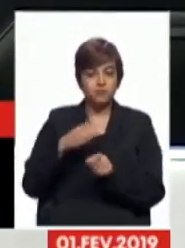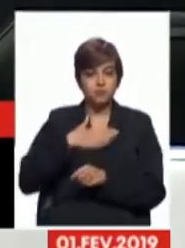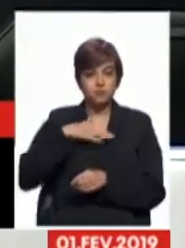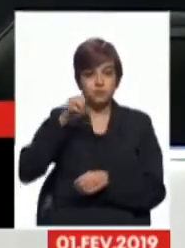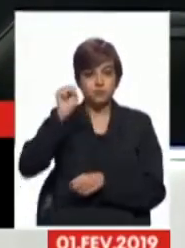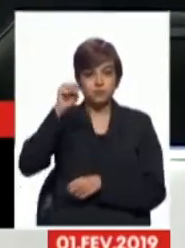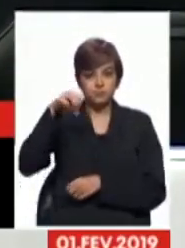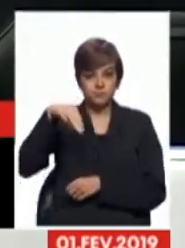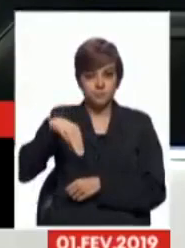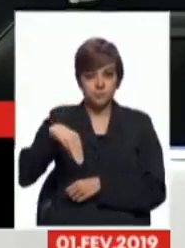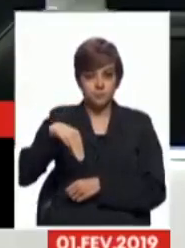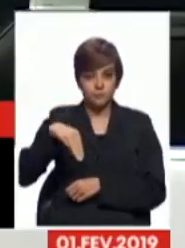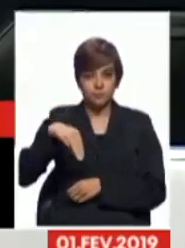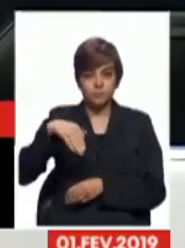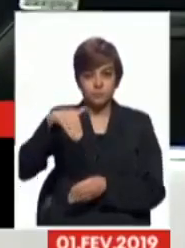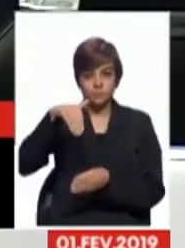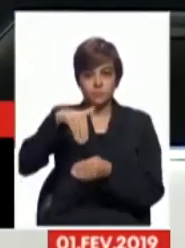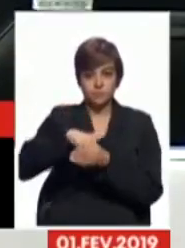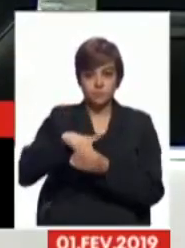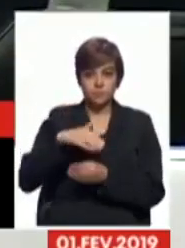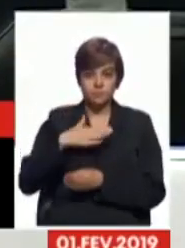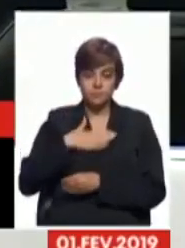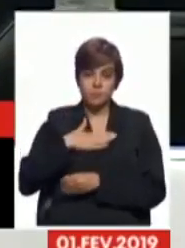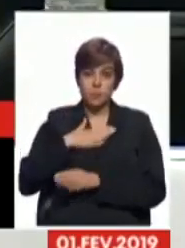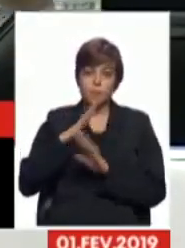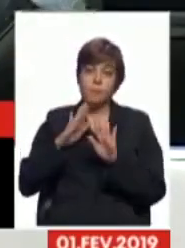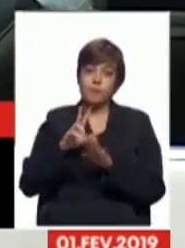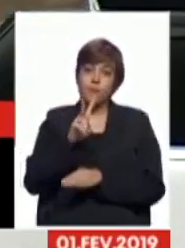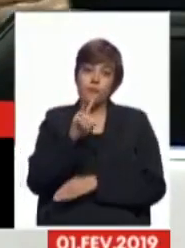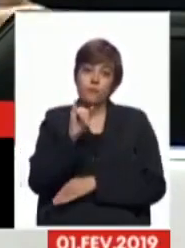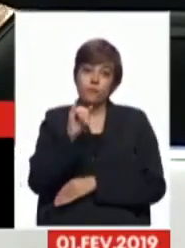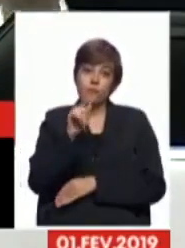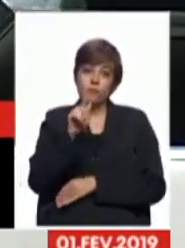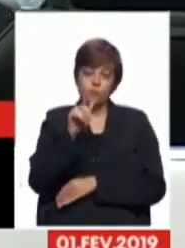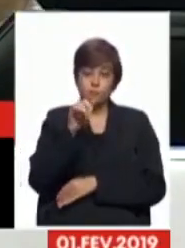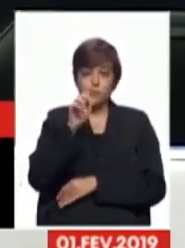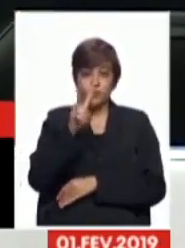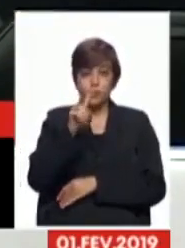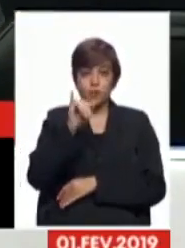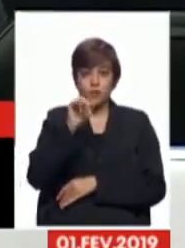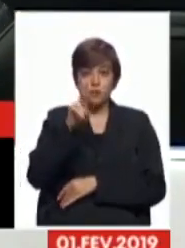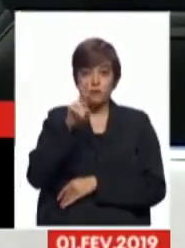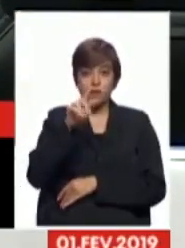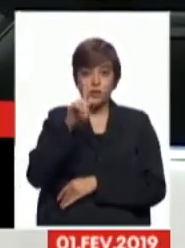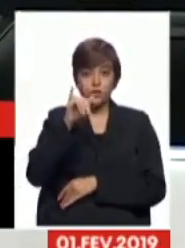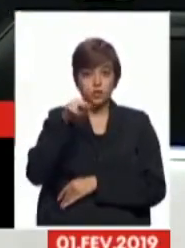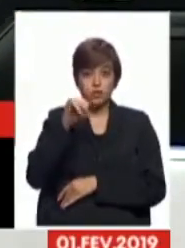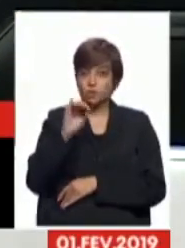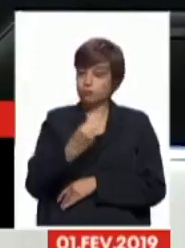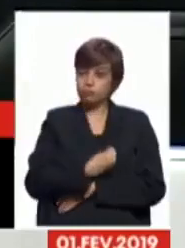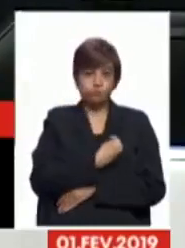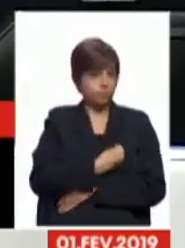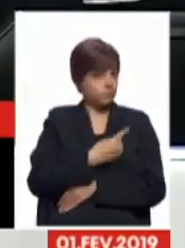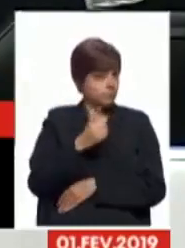Não tem como retroceder, que a Vossa Excelência não estava presente, pelo menos de corpo, mas de alma talvez.